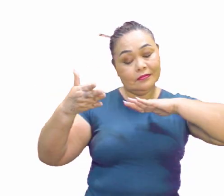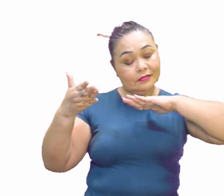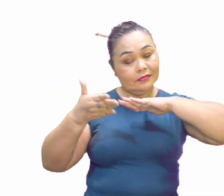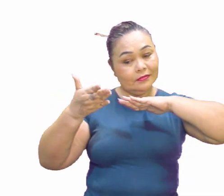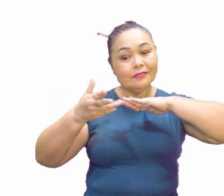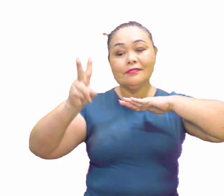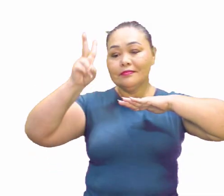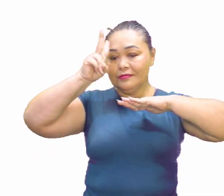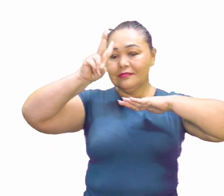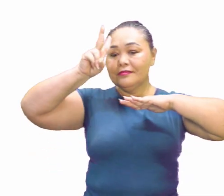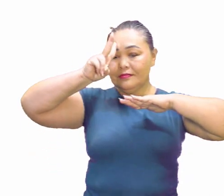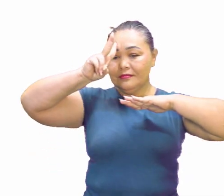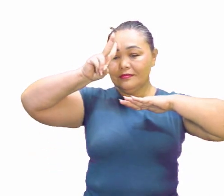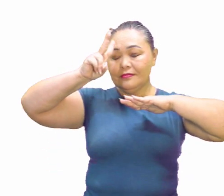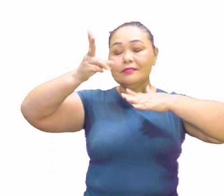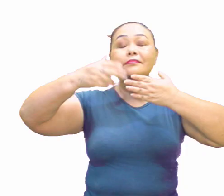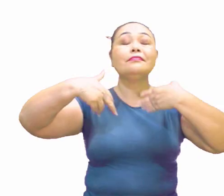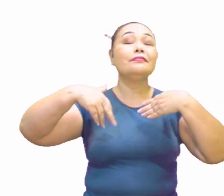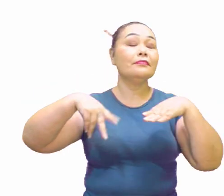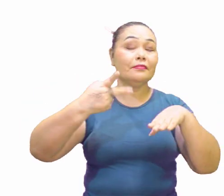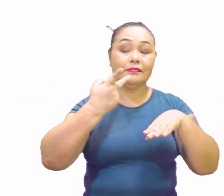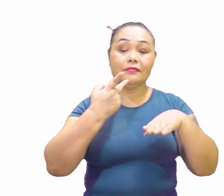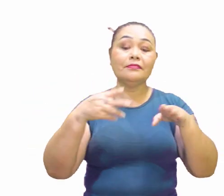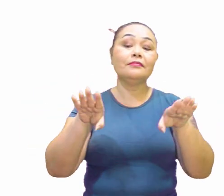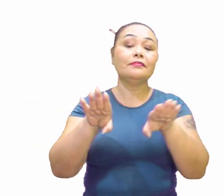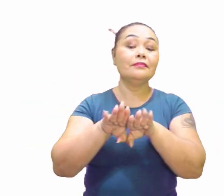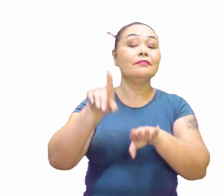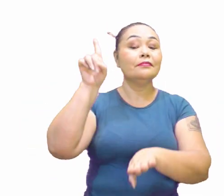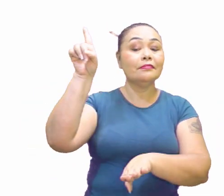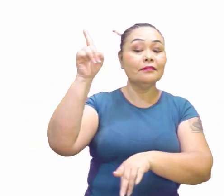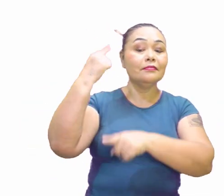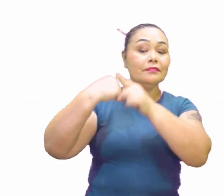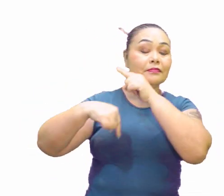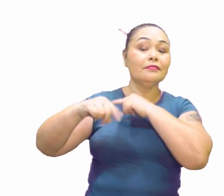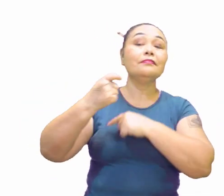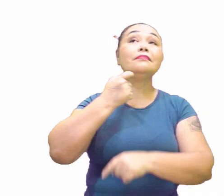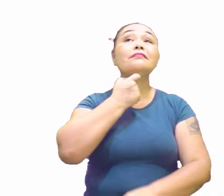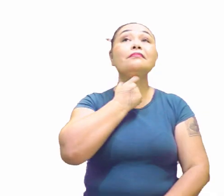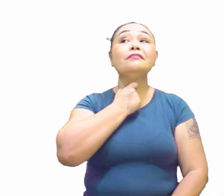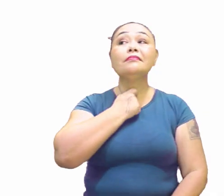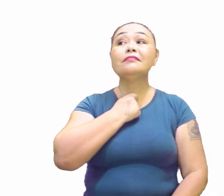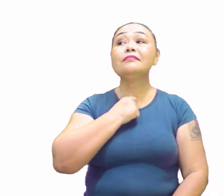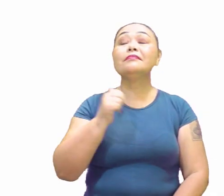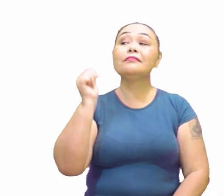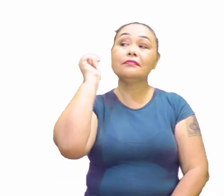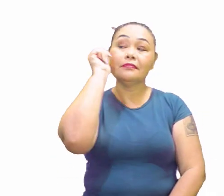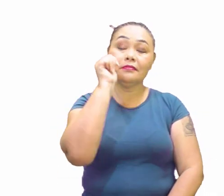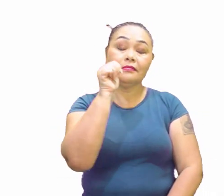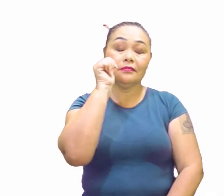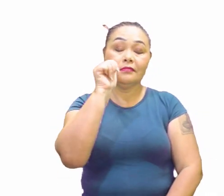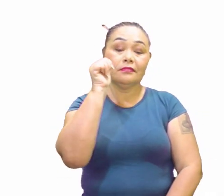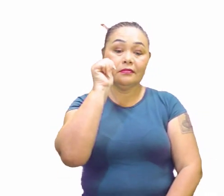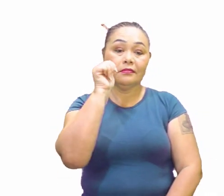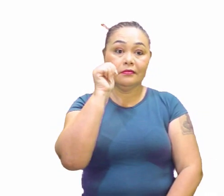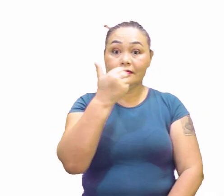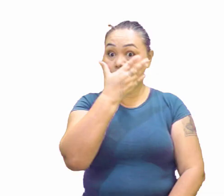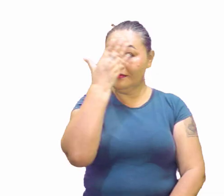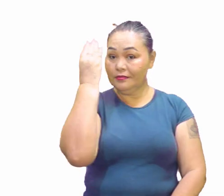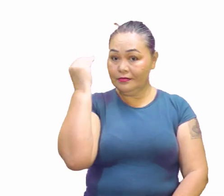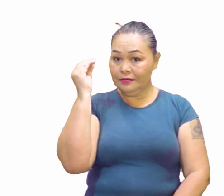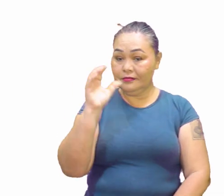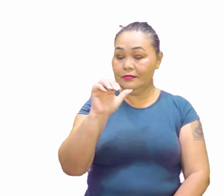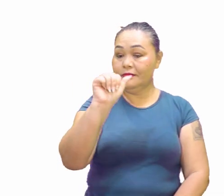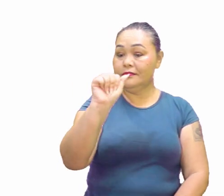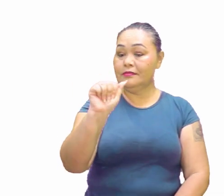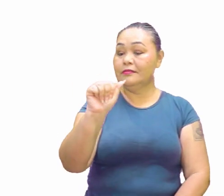contemporânea. Lembra que a gente falou também, né, dela, lá das vozes femininas. E aí vocês não vão mais esquecer a